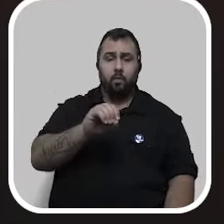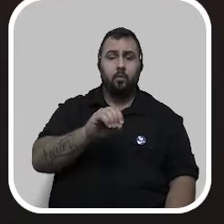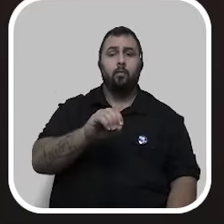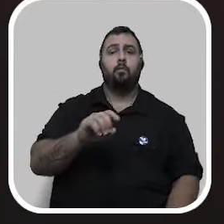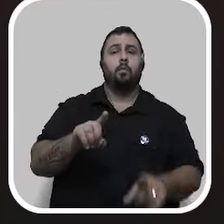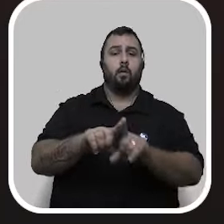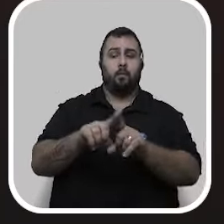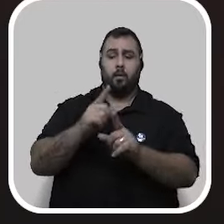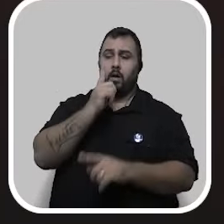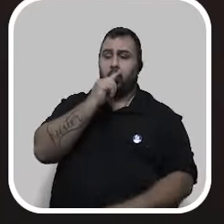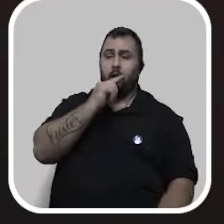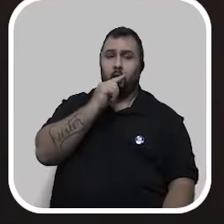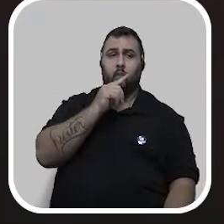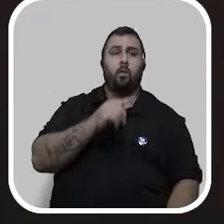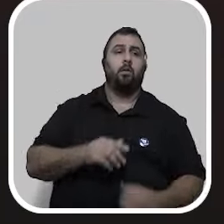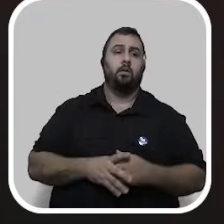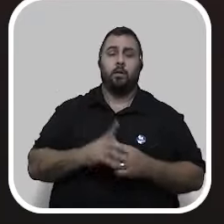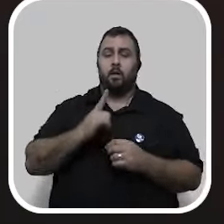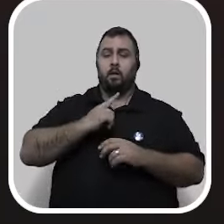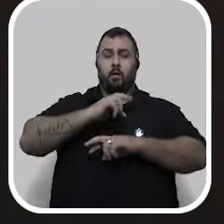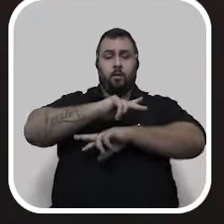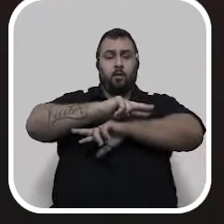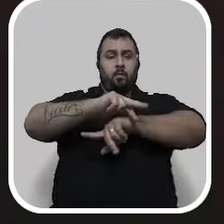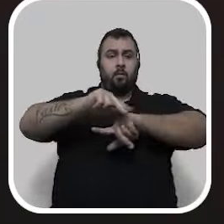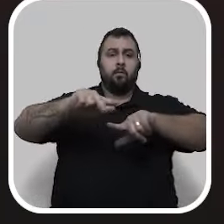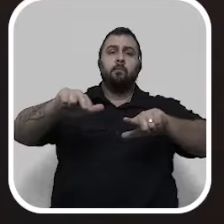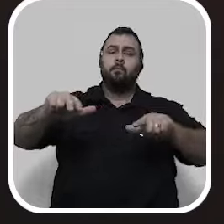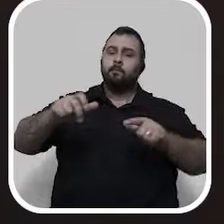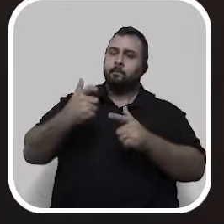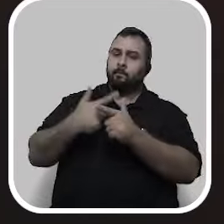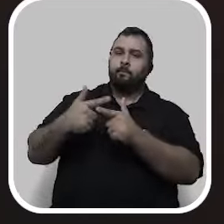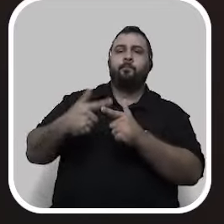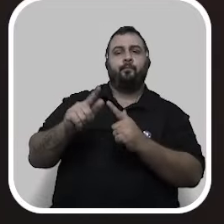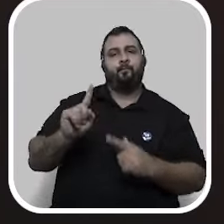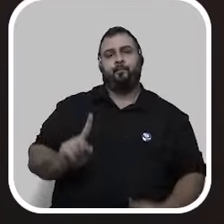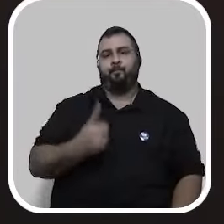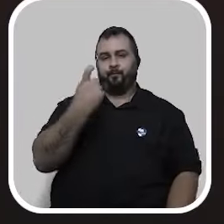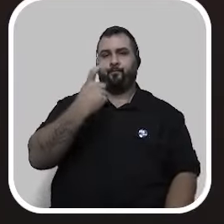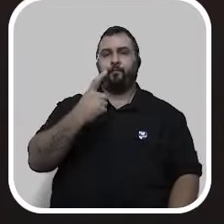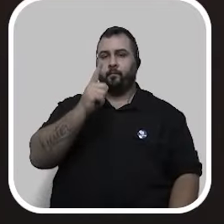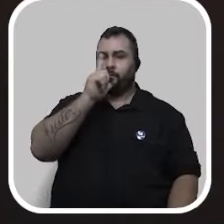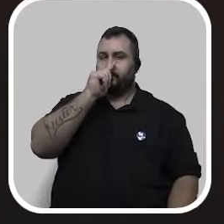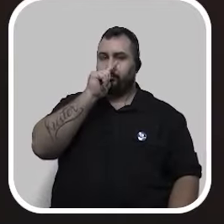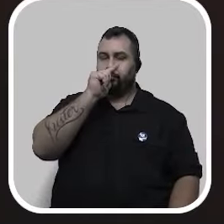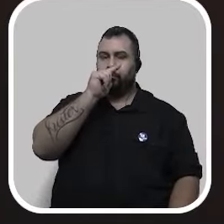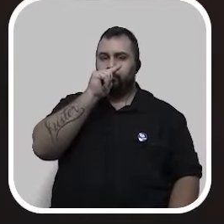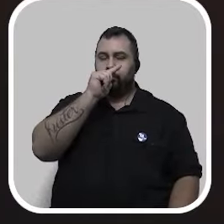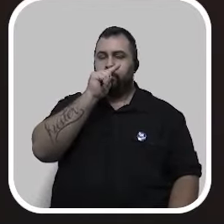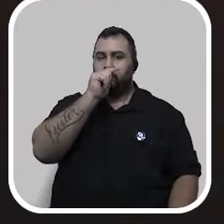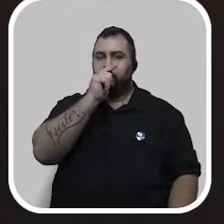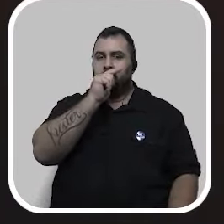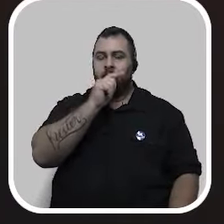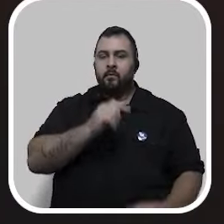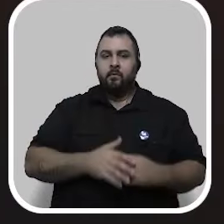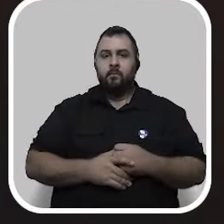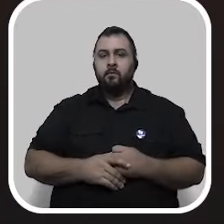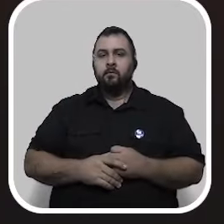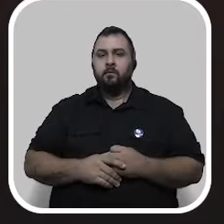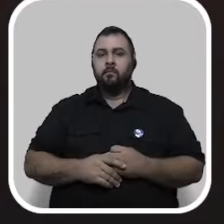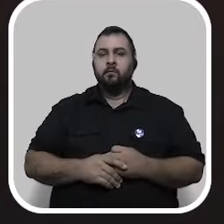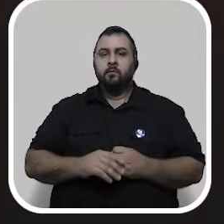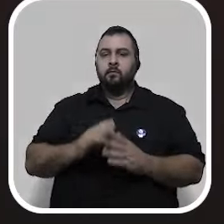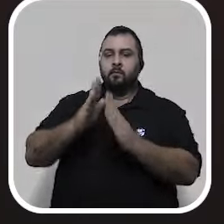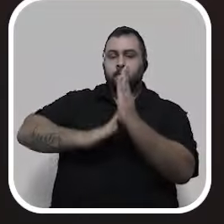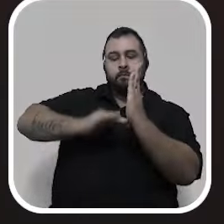vários problemas durante o processo Um dos problemas foi a água porque quando a gente a gente pintou por dentro